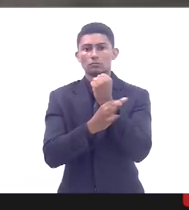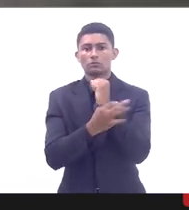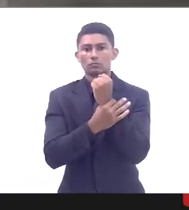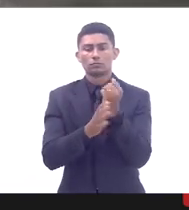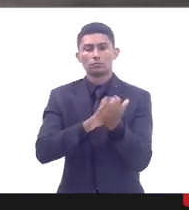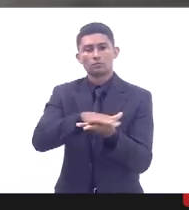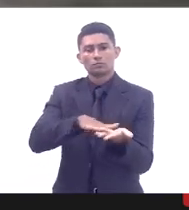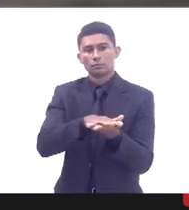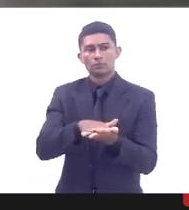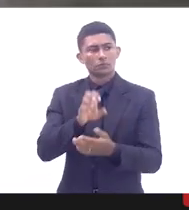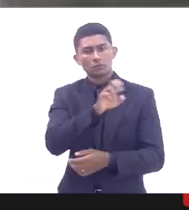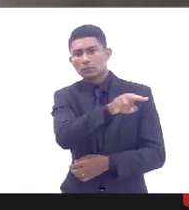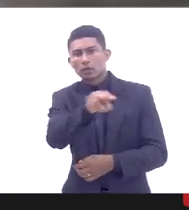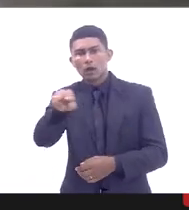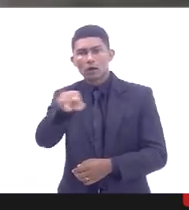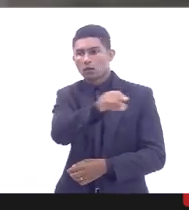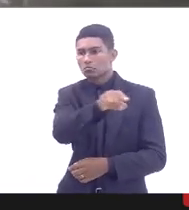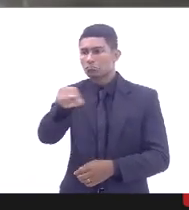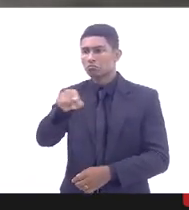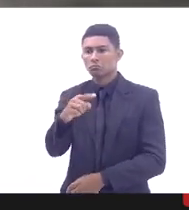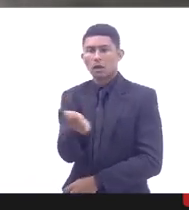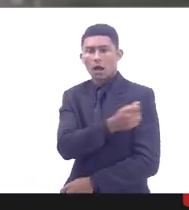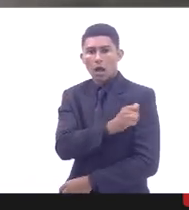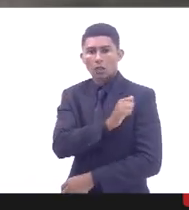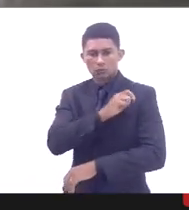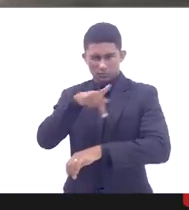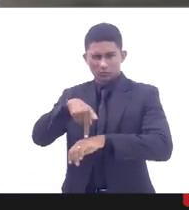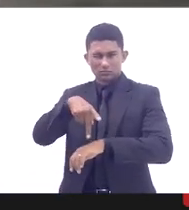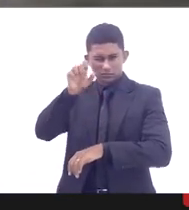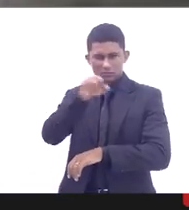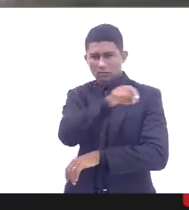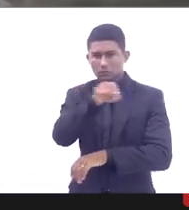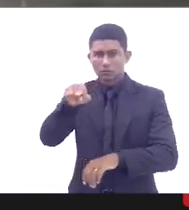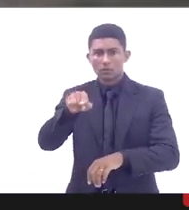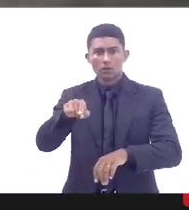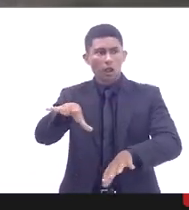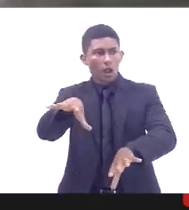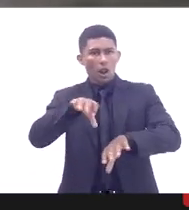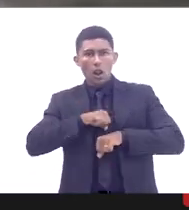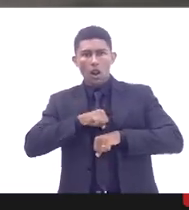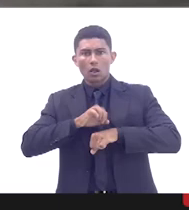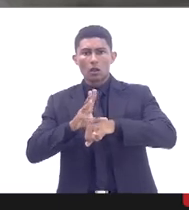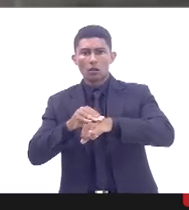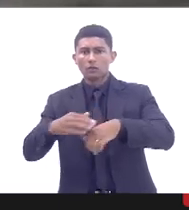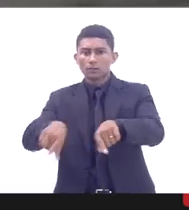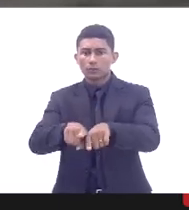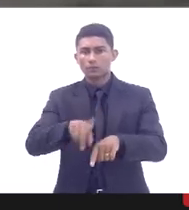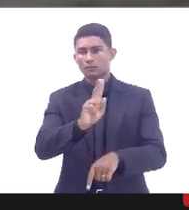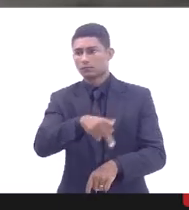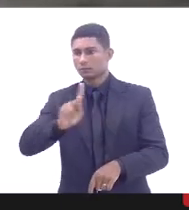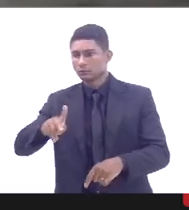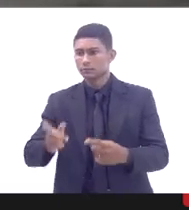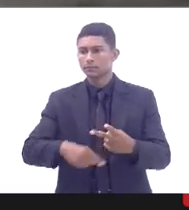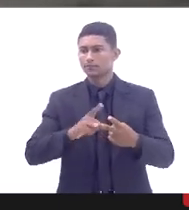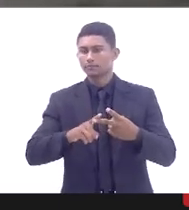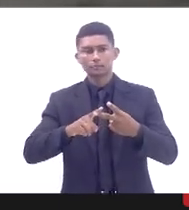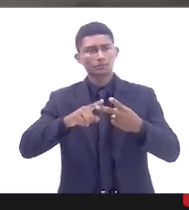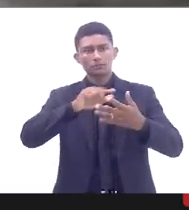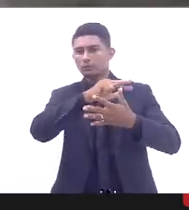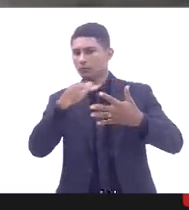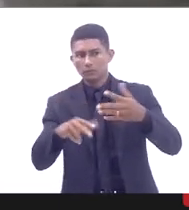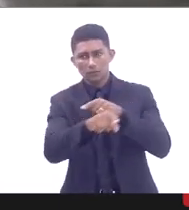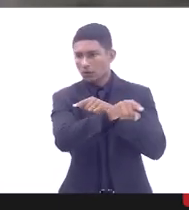nós estamos - estudantes da Paz reprodução adoecendo assim como os professores e servidores e estudantes da graduação